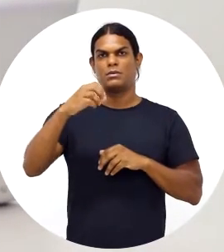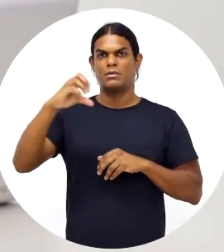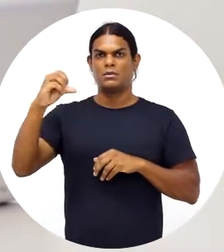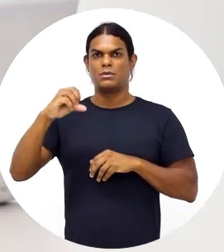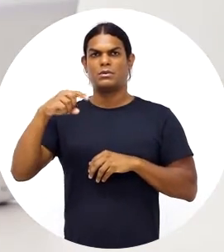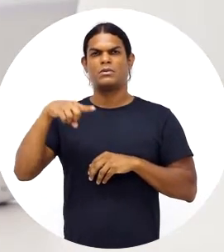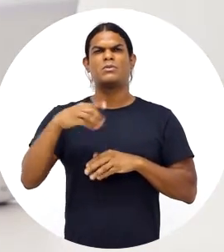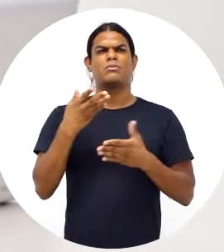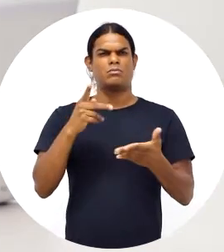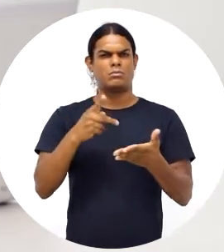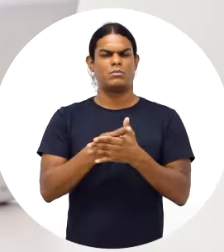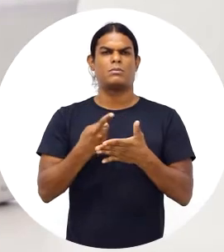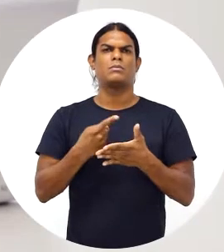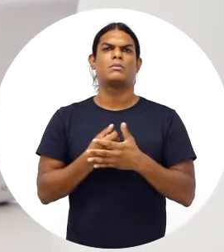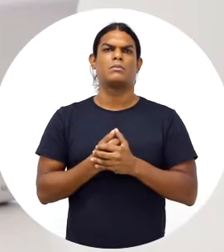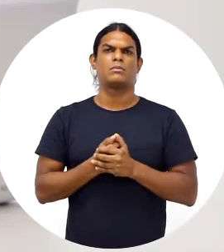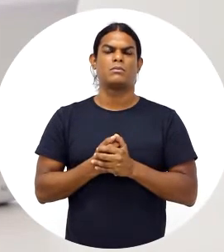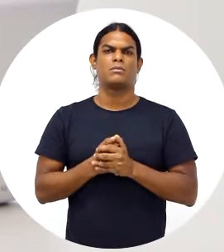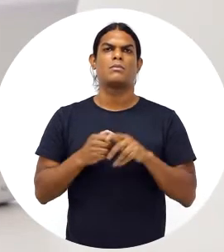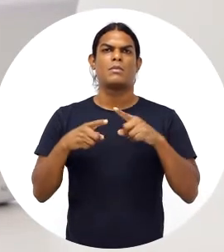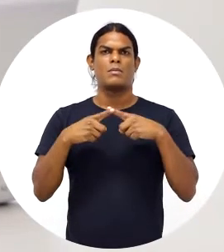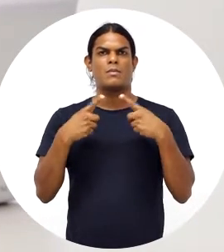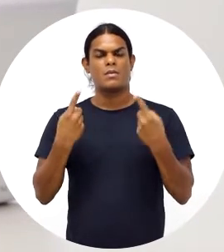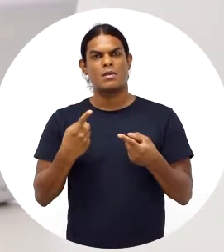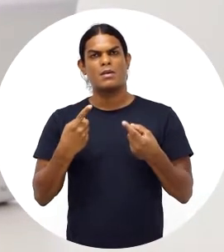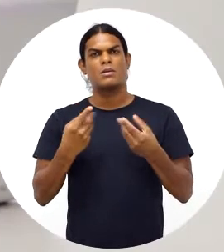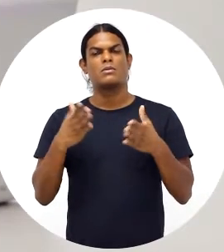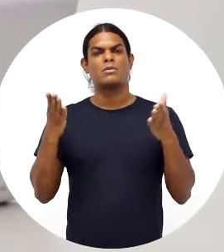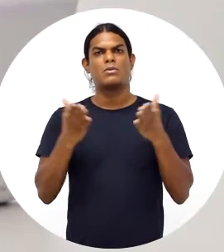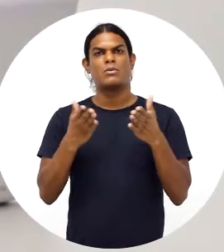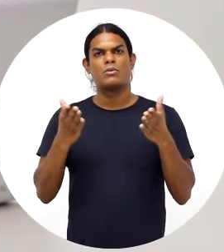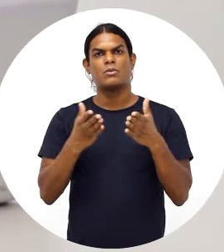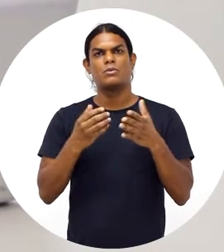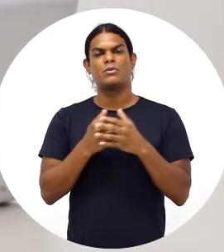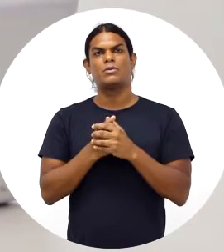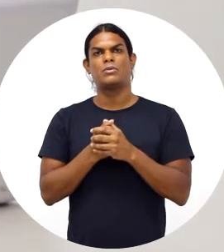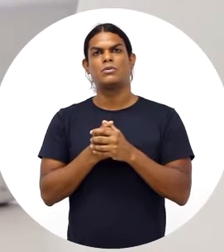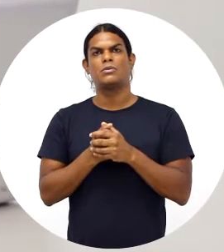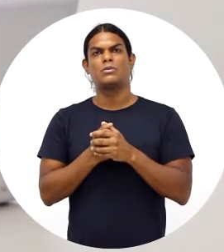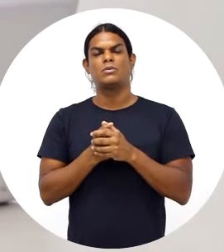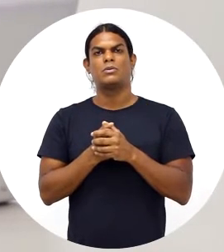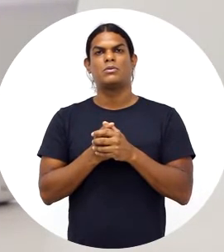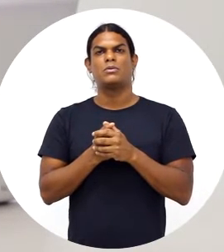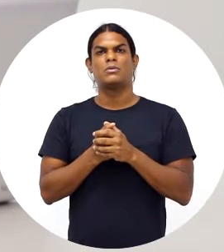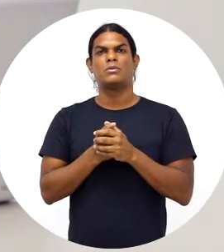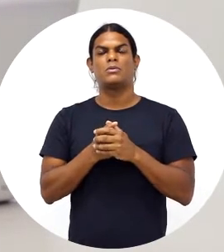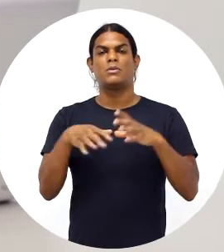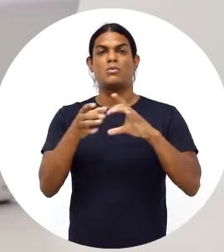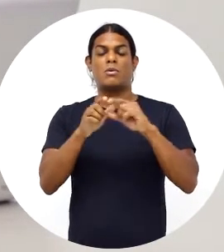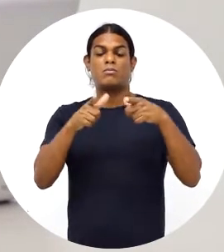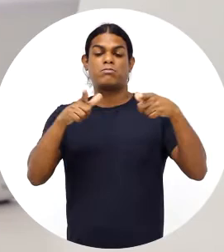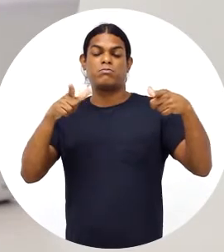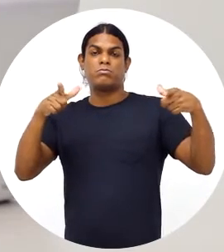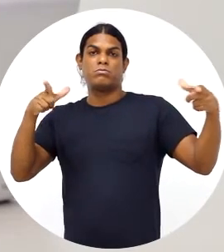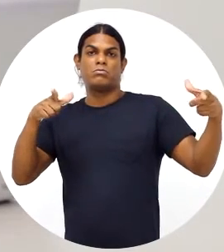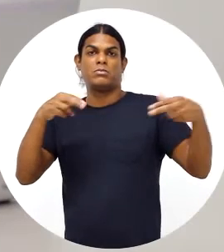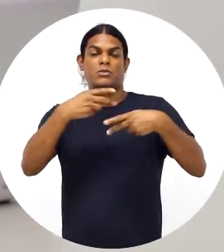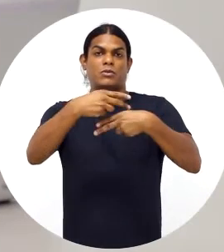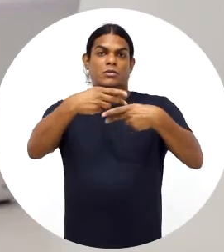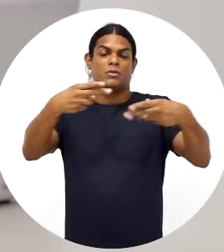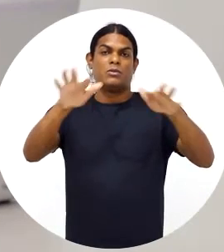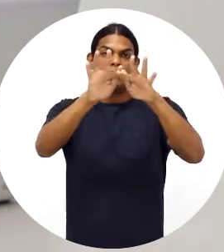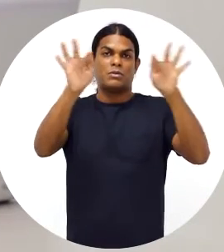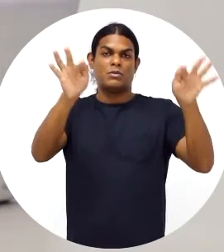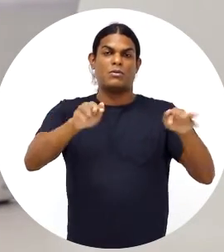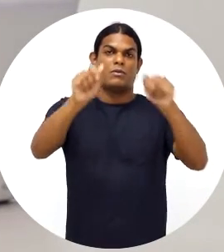uma realidade. Entretanto, com o modernismo, há uma maior abertura sobre a questão temática da